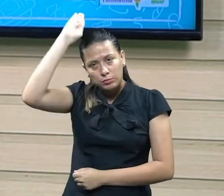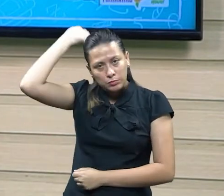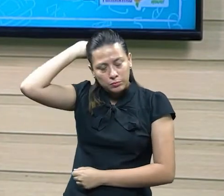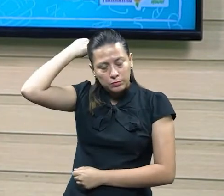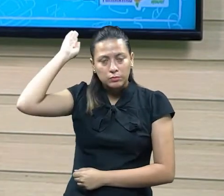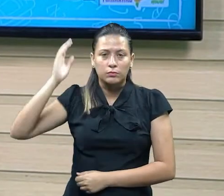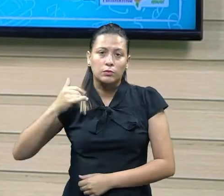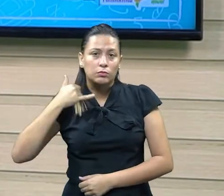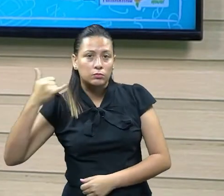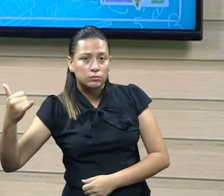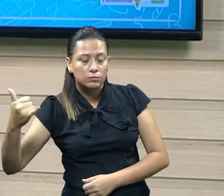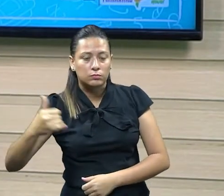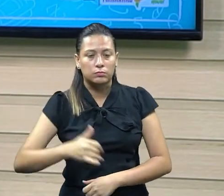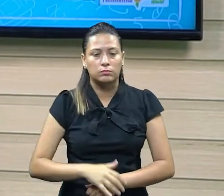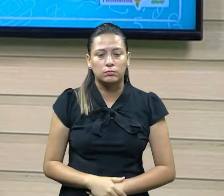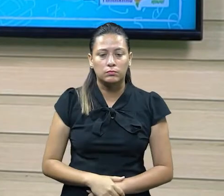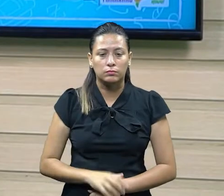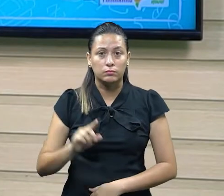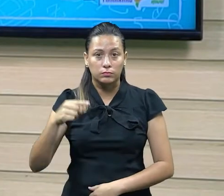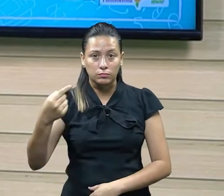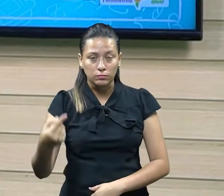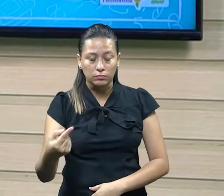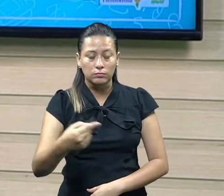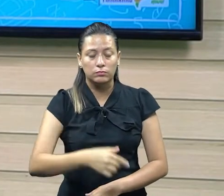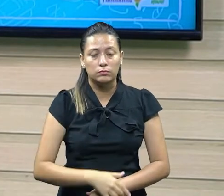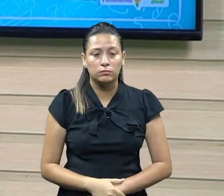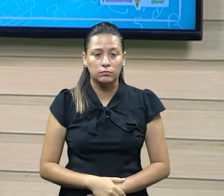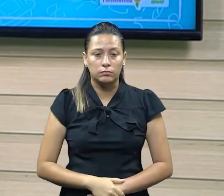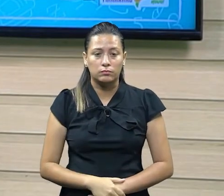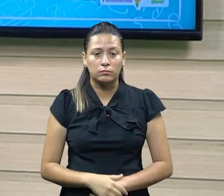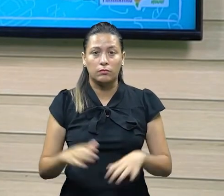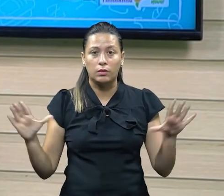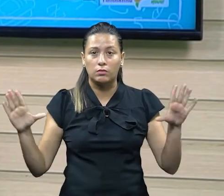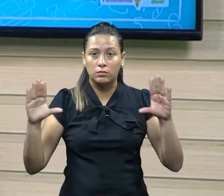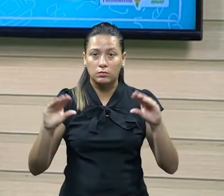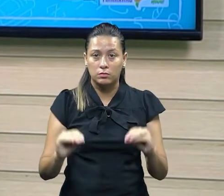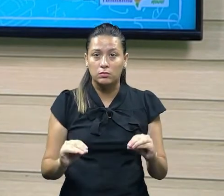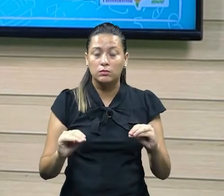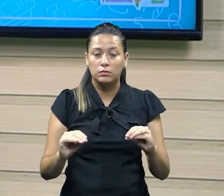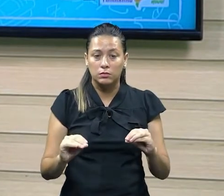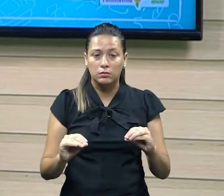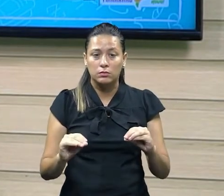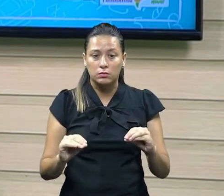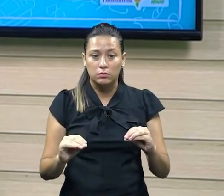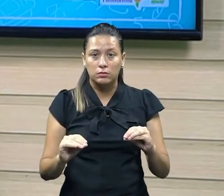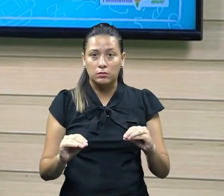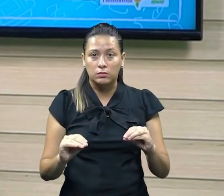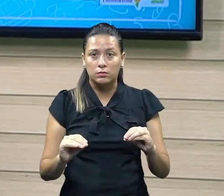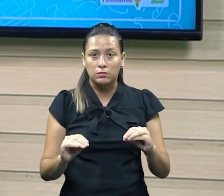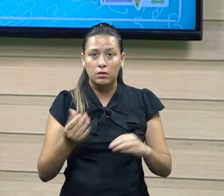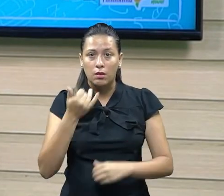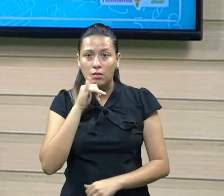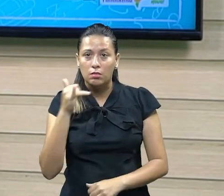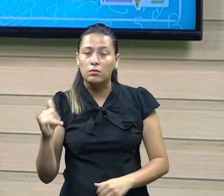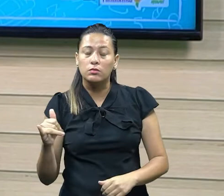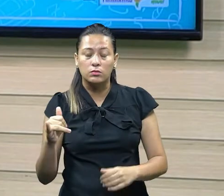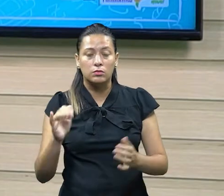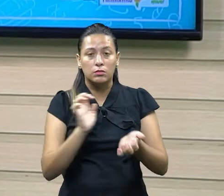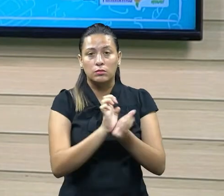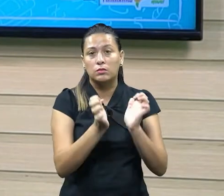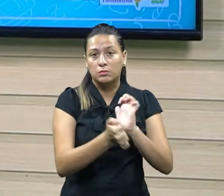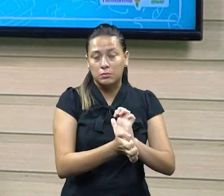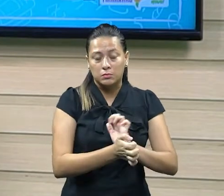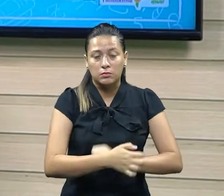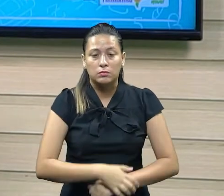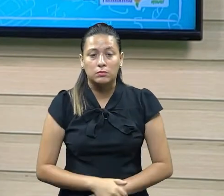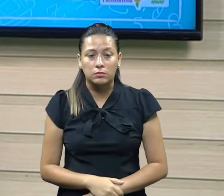bombeiros. Depois nós vamos desligar a chave geral e todo e qualquer equipamento,